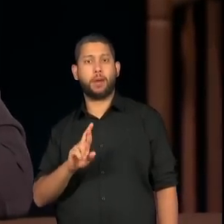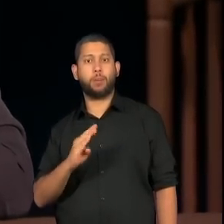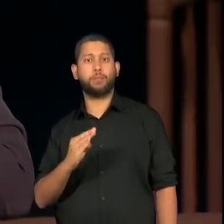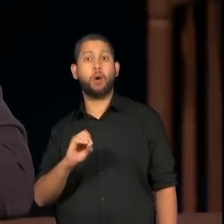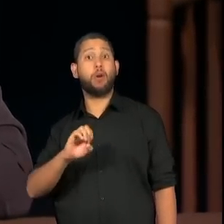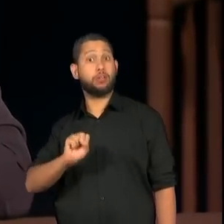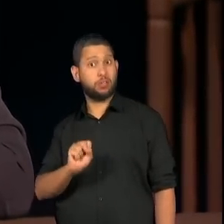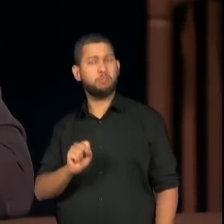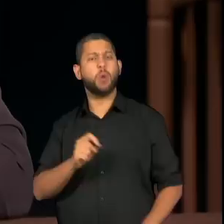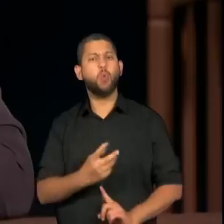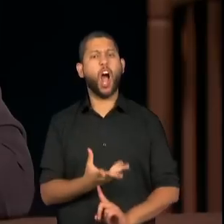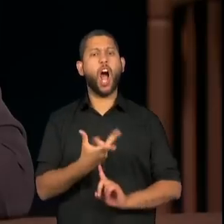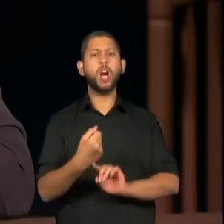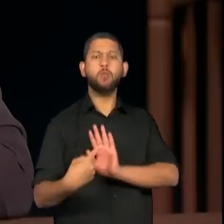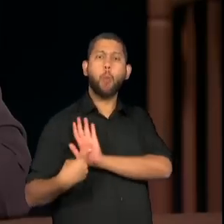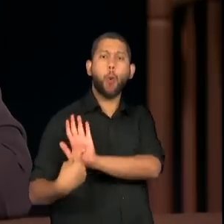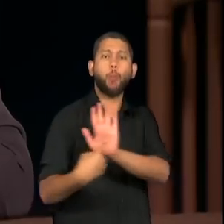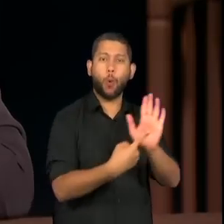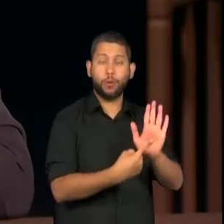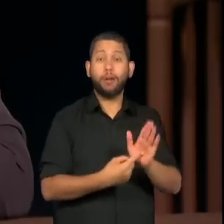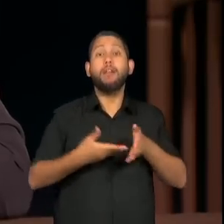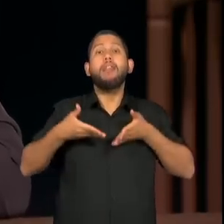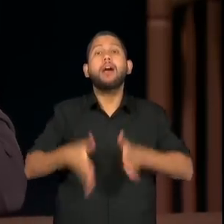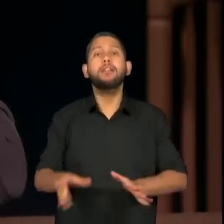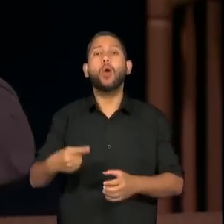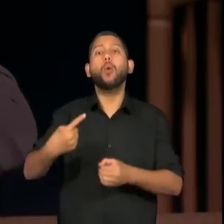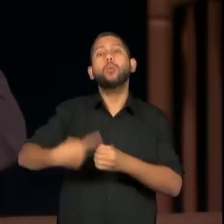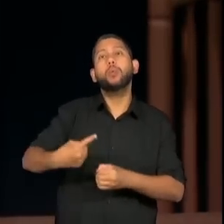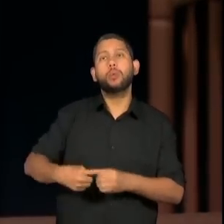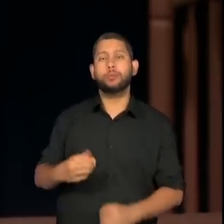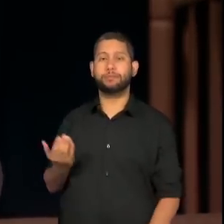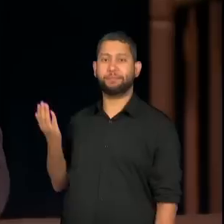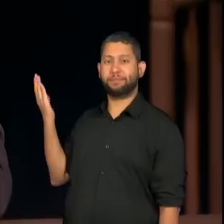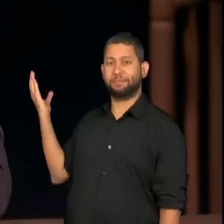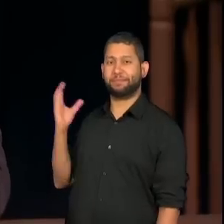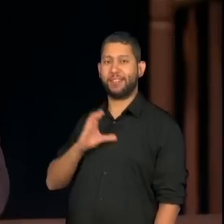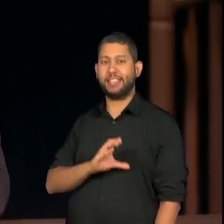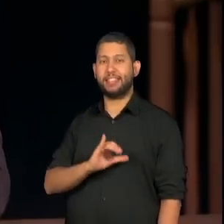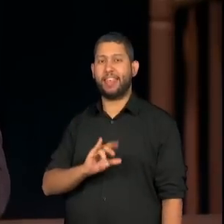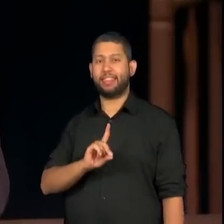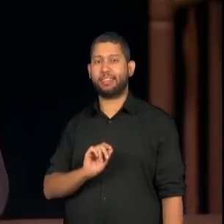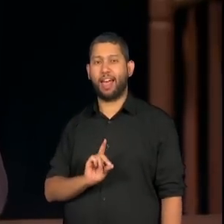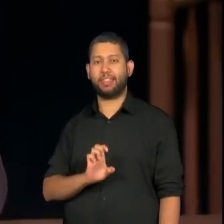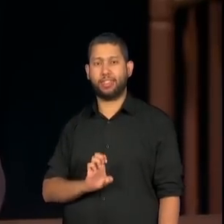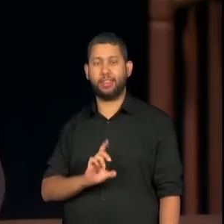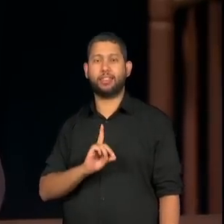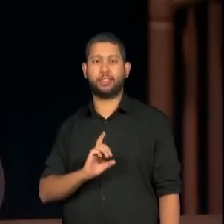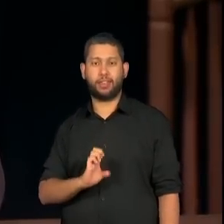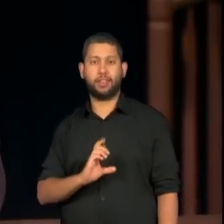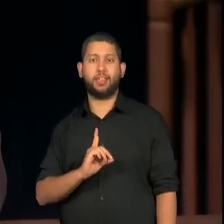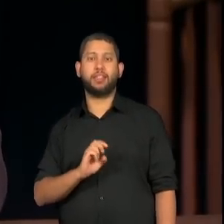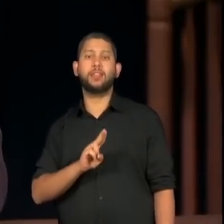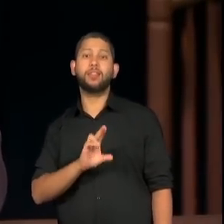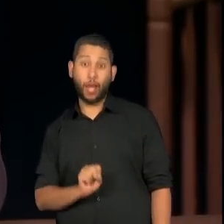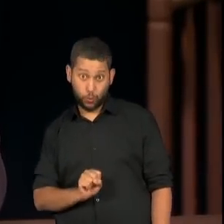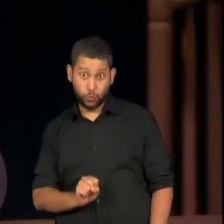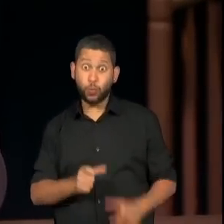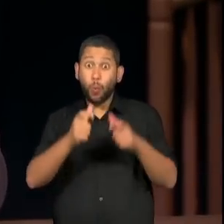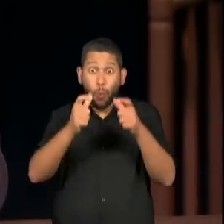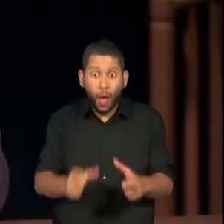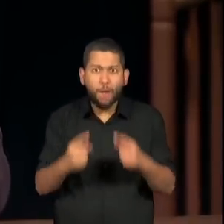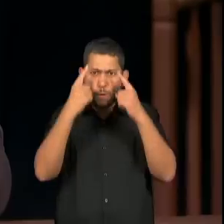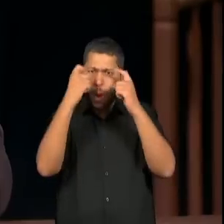arte. Nascido na Cidade de Deus, bairro carioca já foi símbolo da violência máxima no Brasil. Rapper,